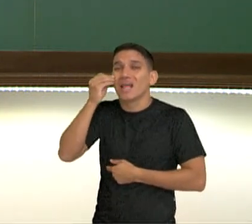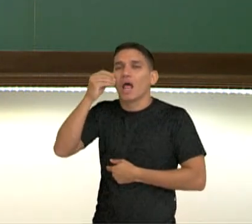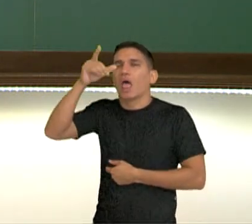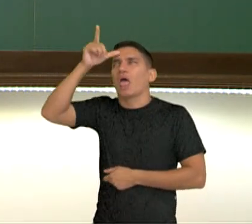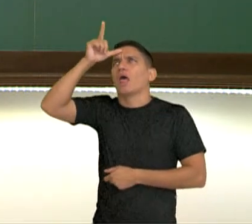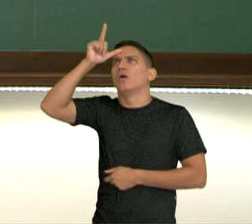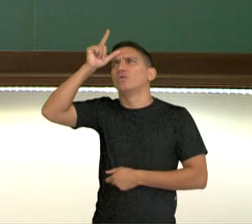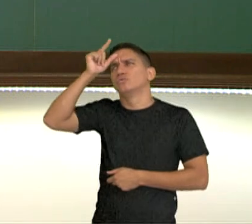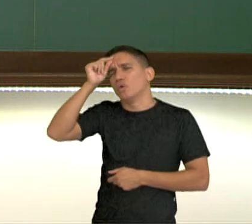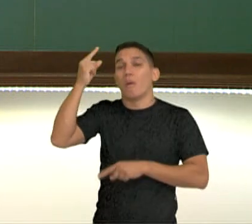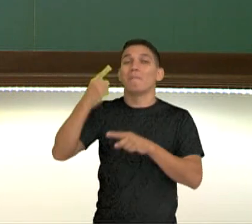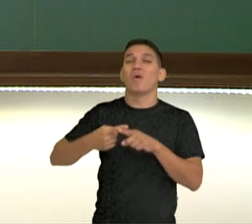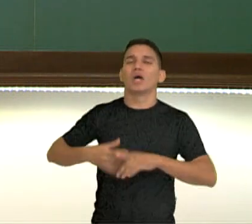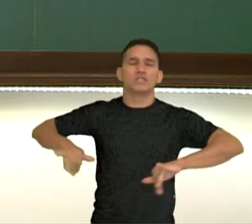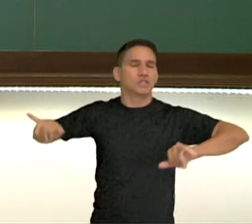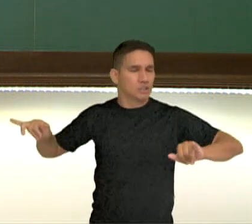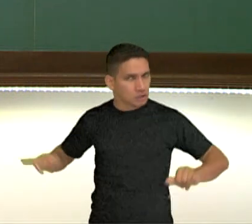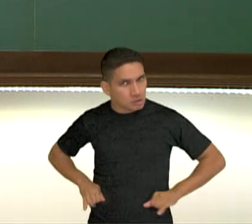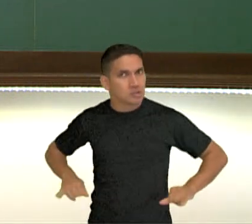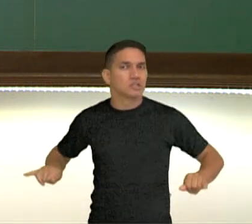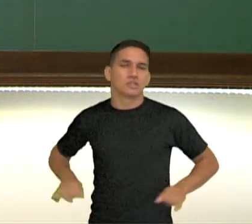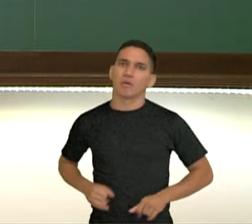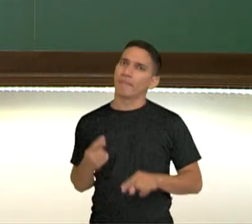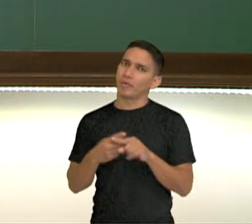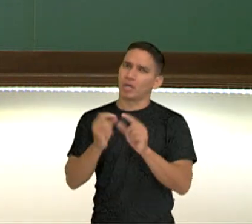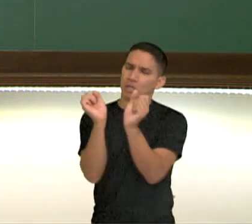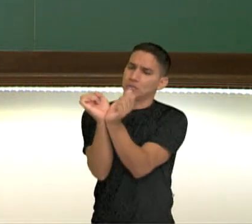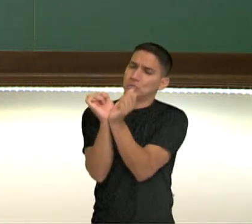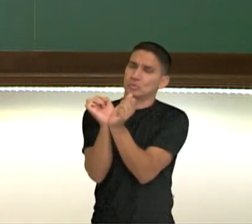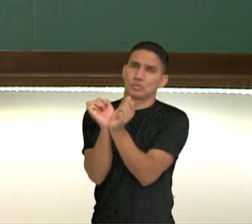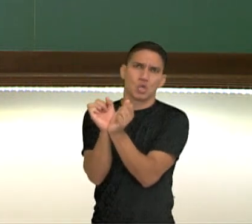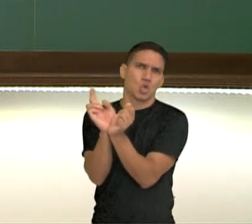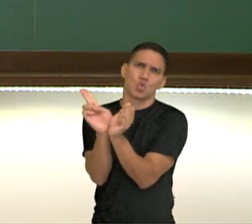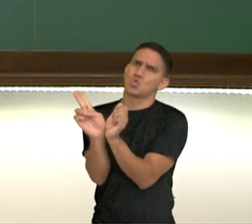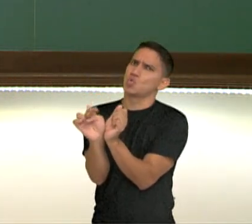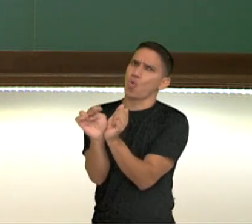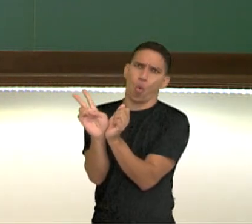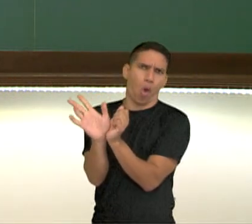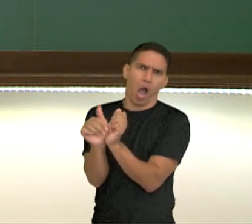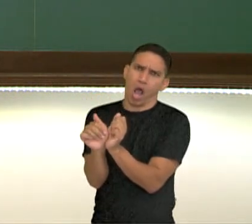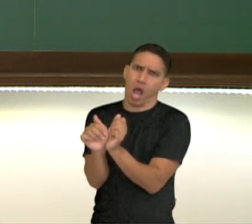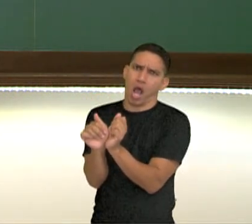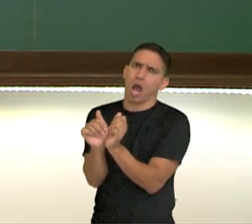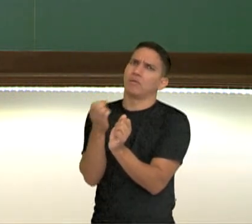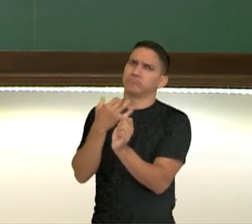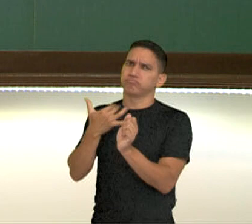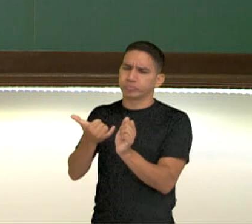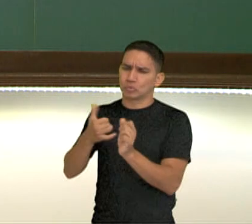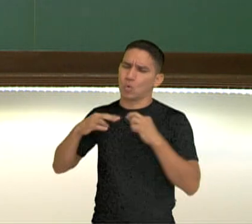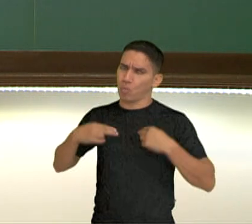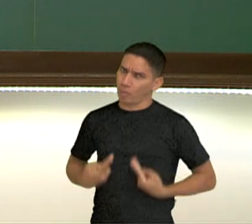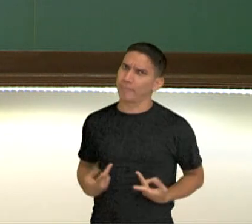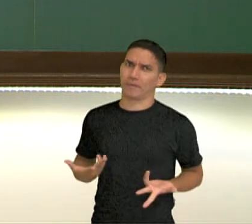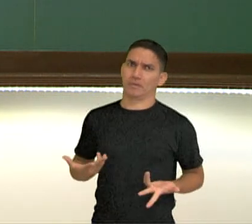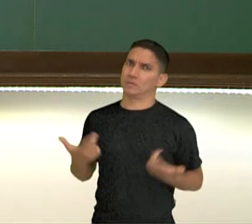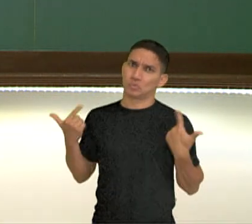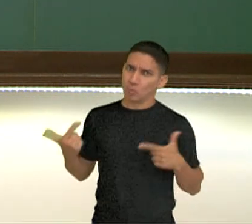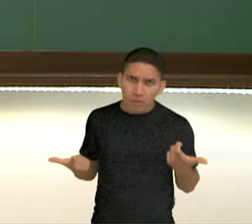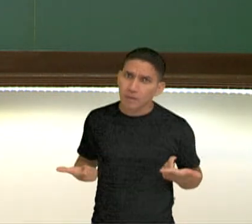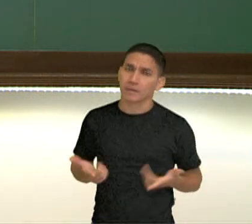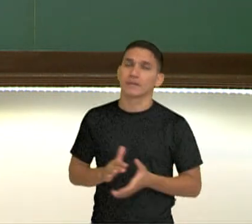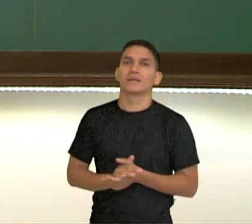do sofrimento porque ser escravo nunca foi algo humanizado então Imagine você